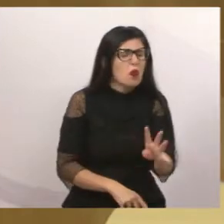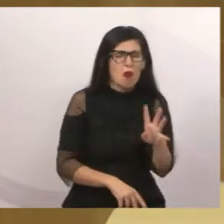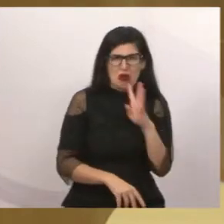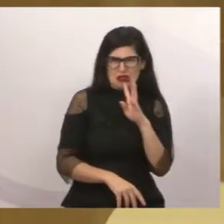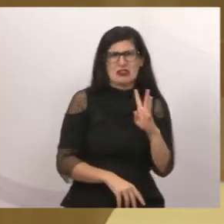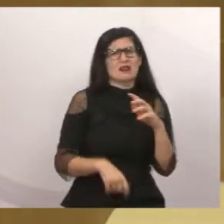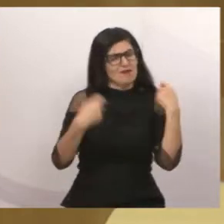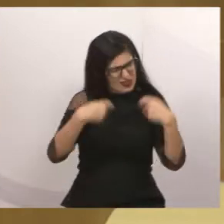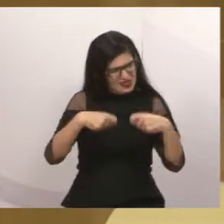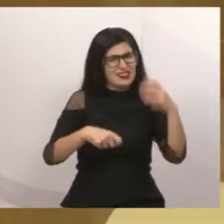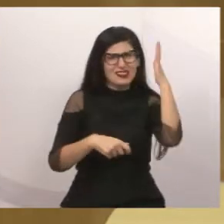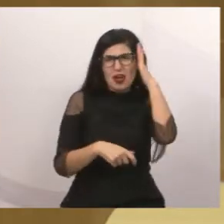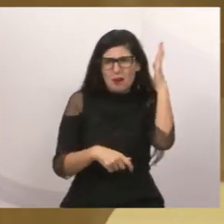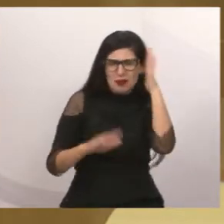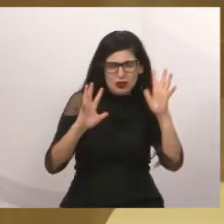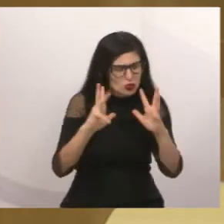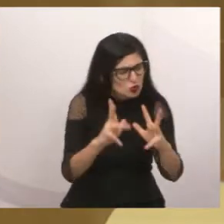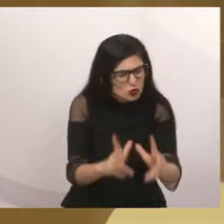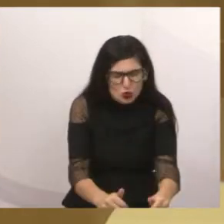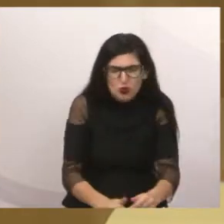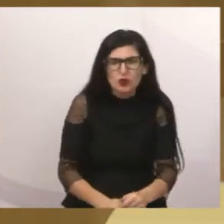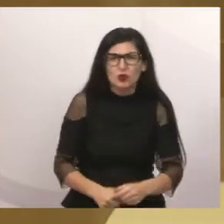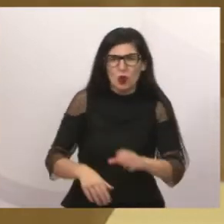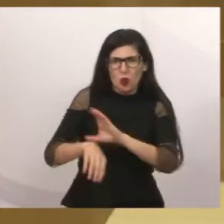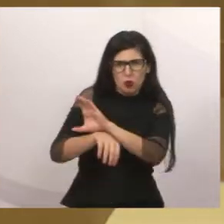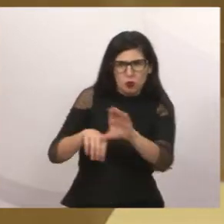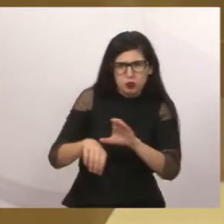legislação, que é muito confusa, a